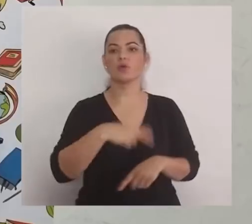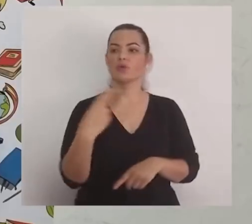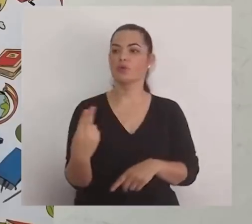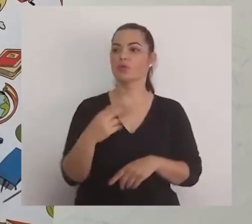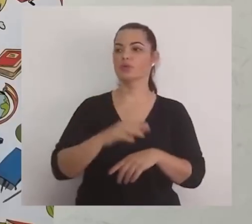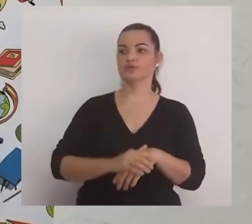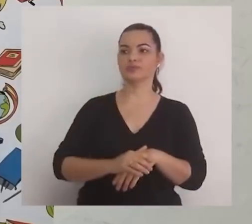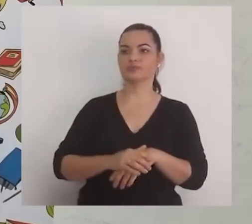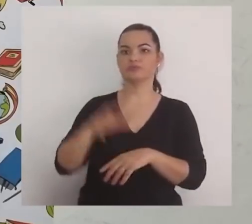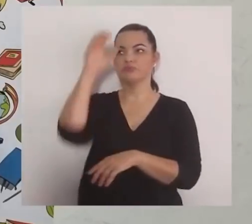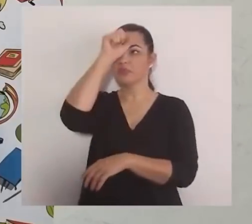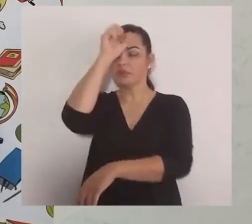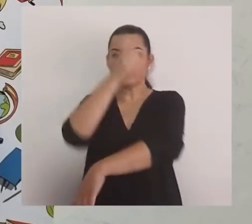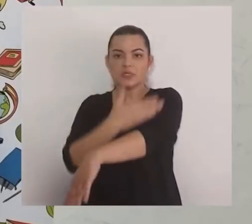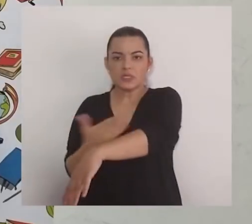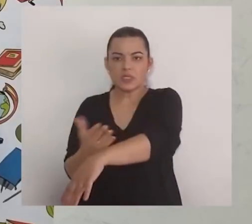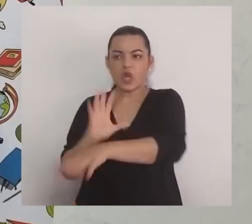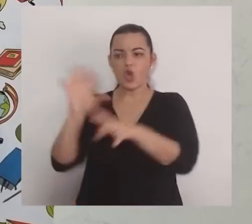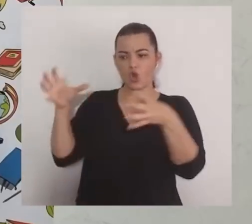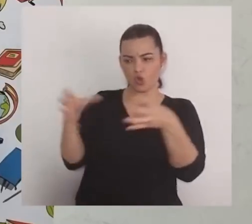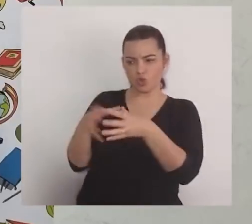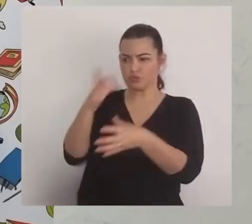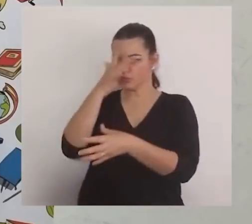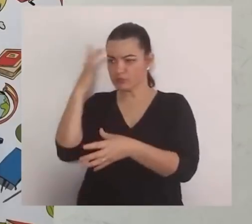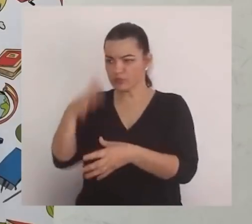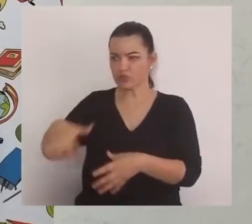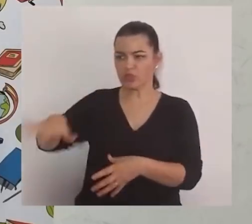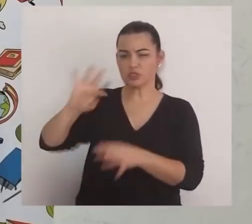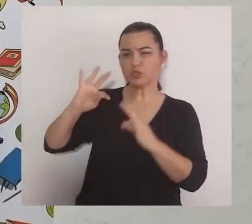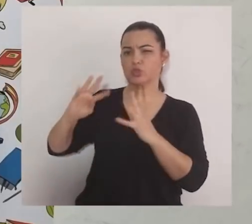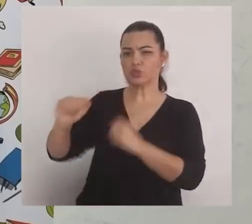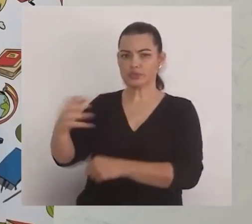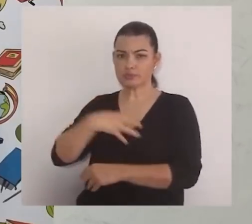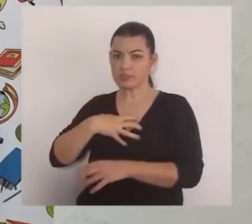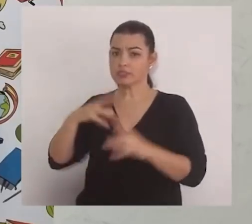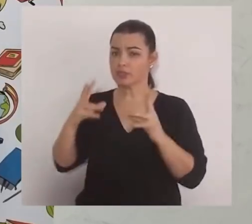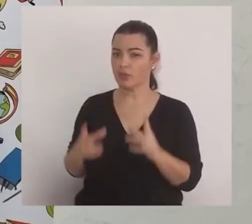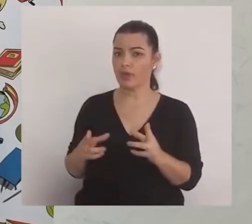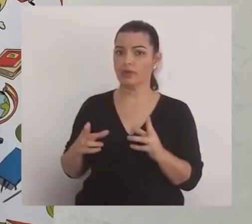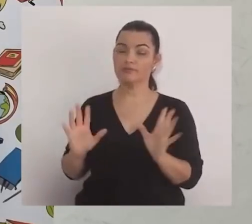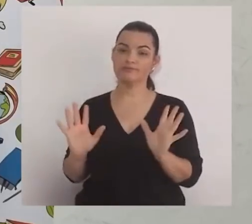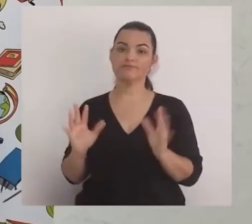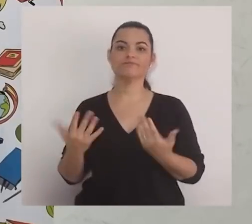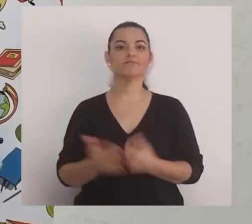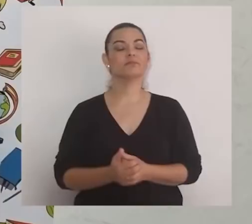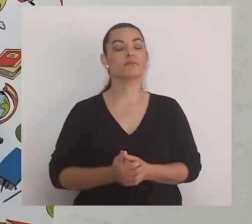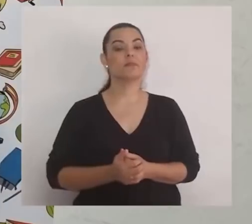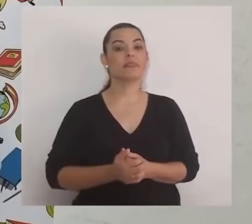esse pedido. E não é também tudo que nós pedimos que se torna